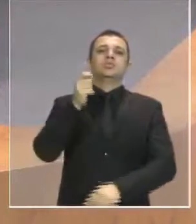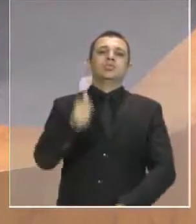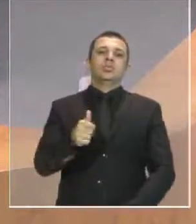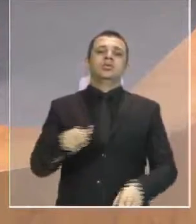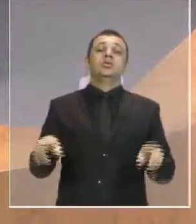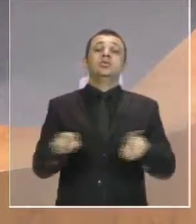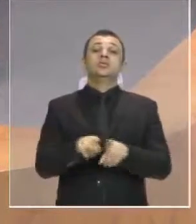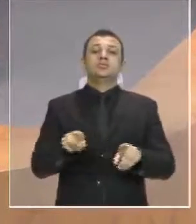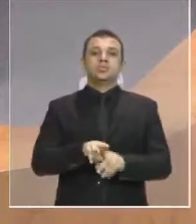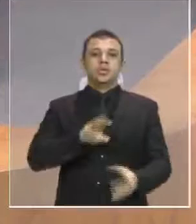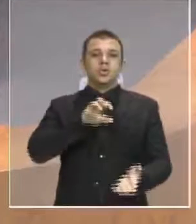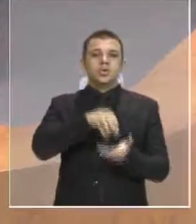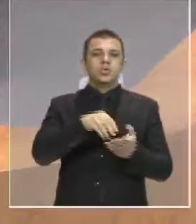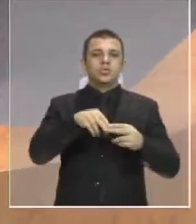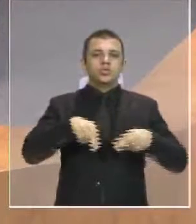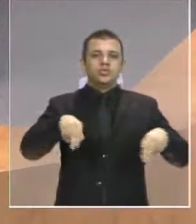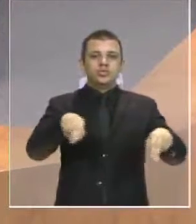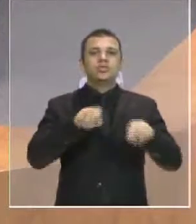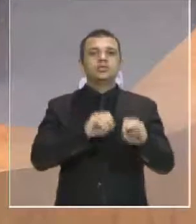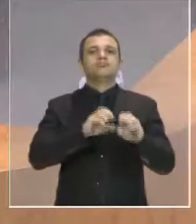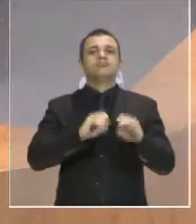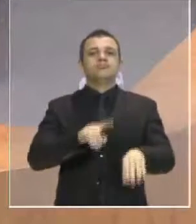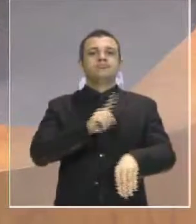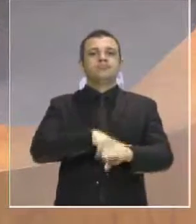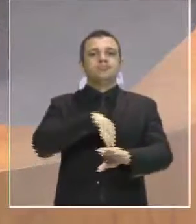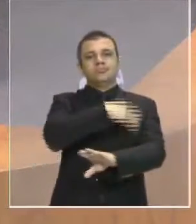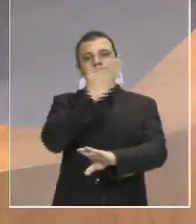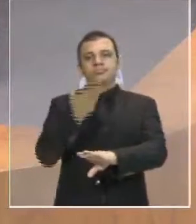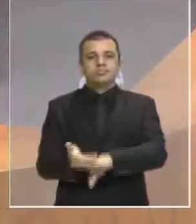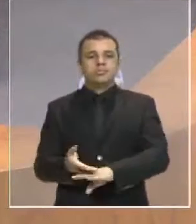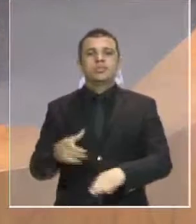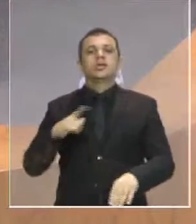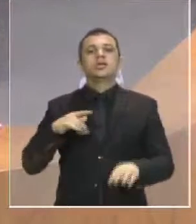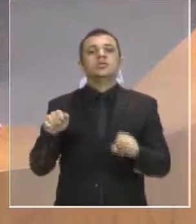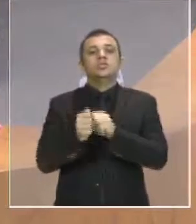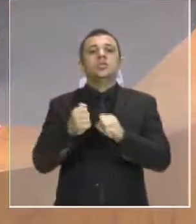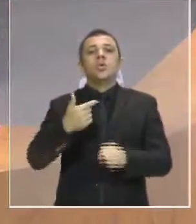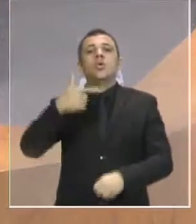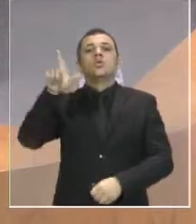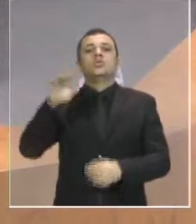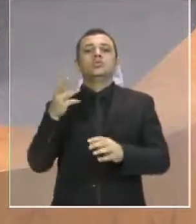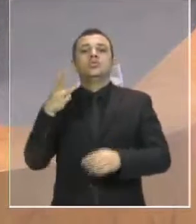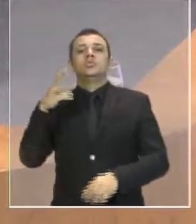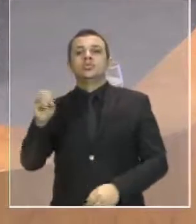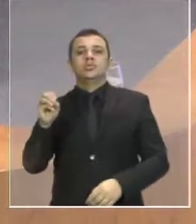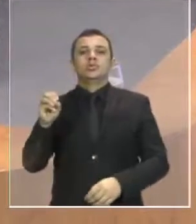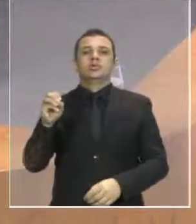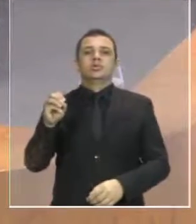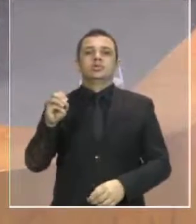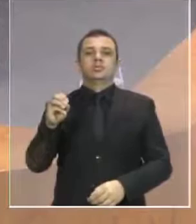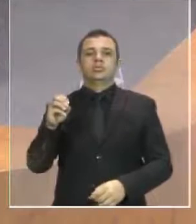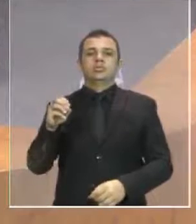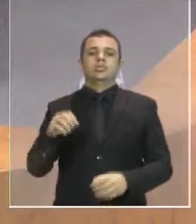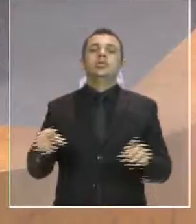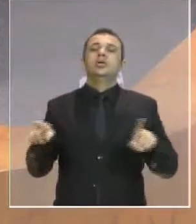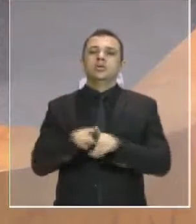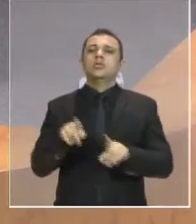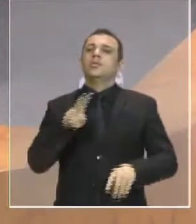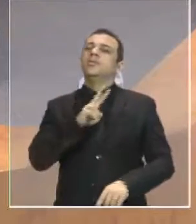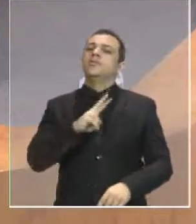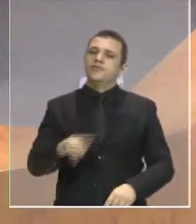O núcleo de educação em tempo integral, juntamente com todos os outros 30, serão recentemente licitados. O